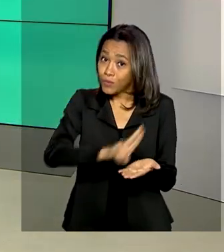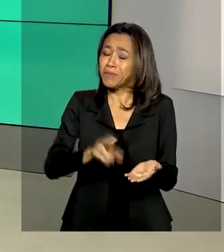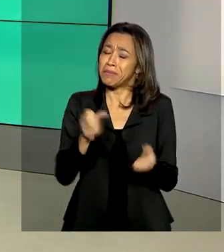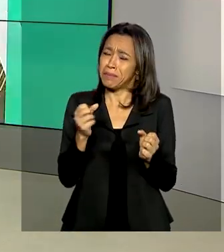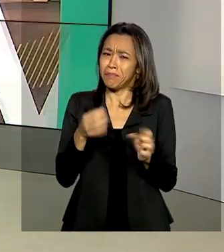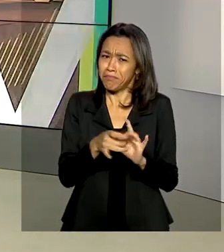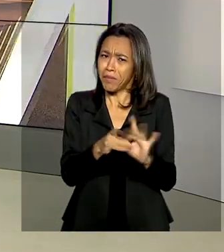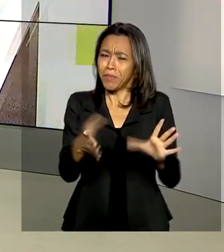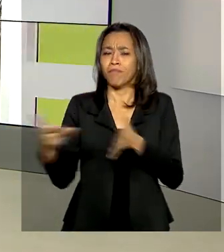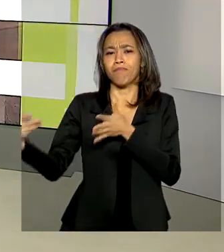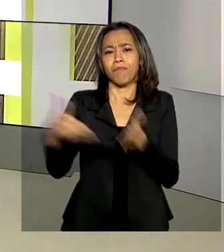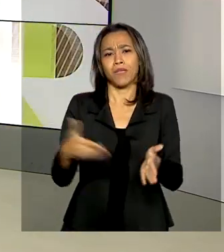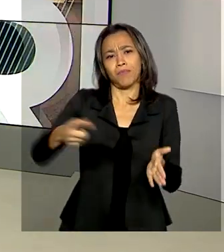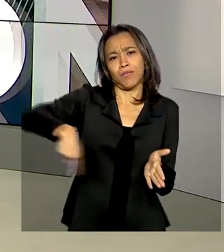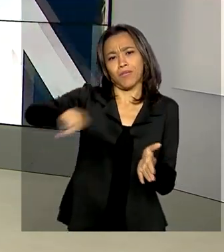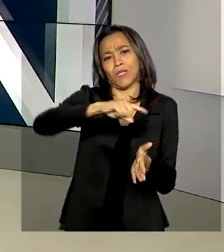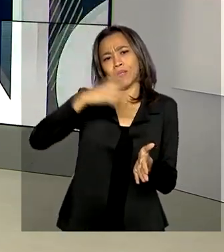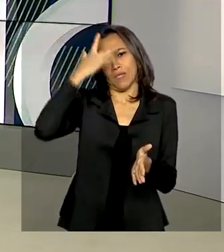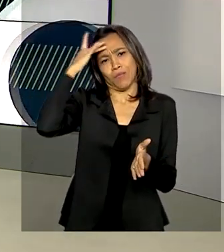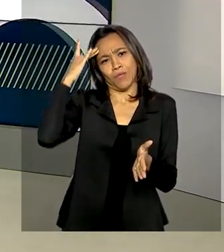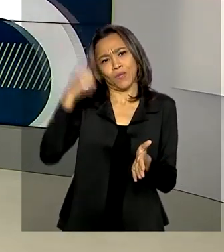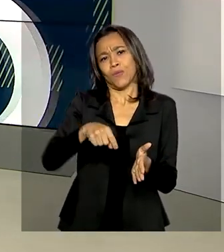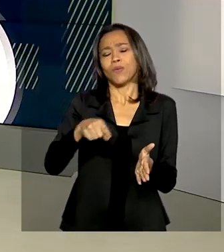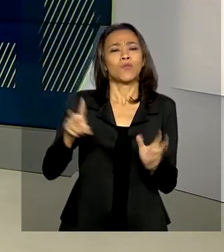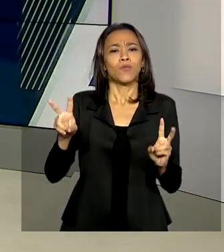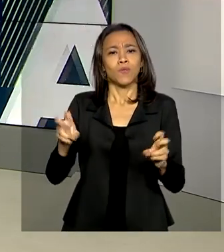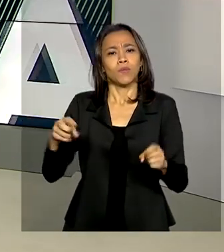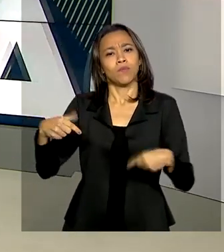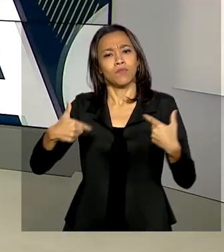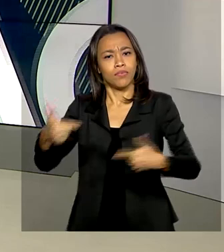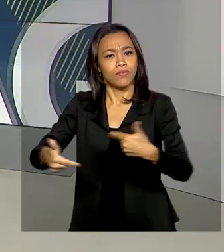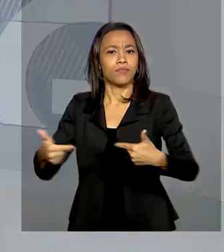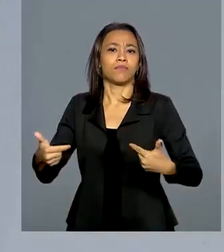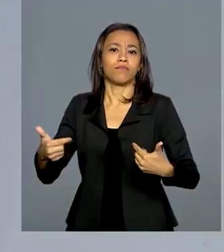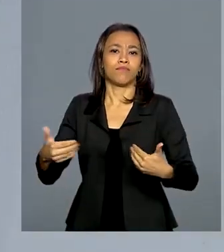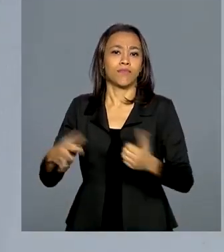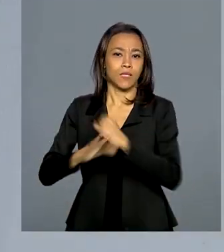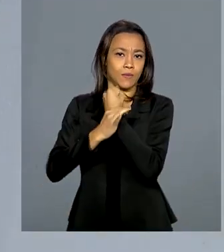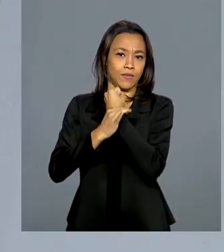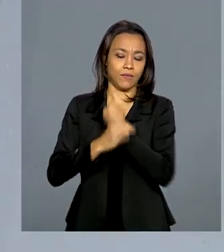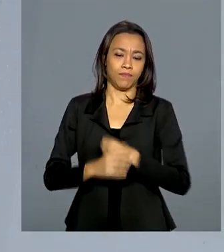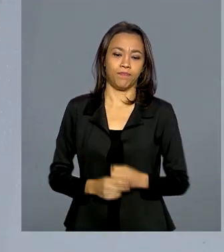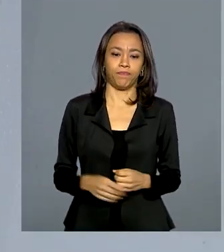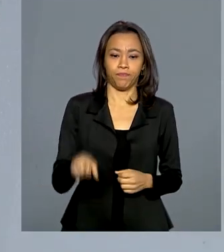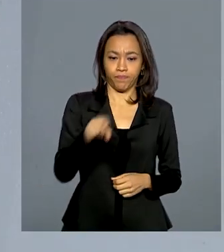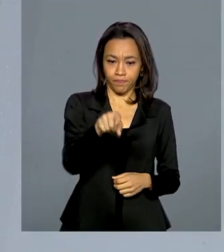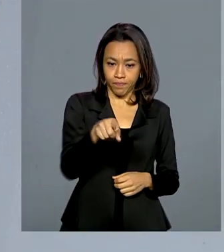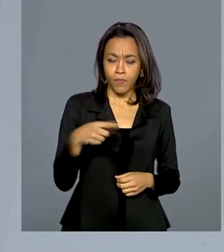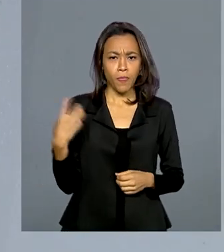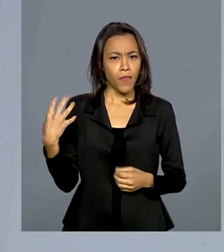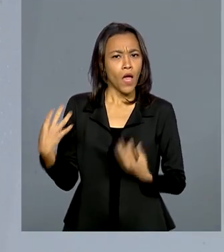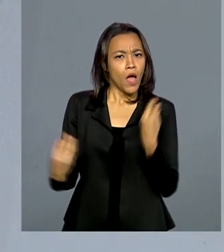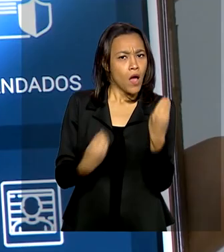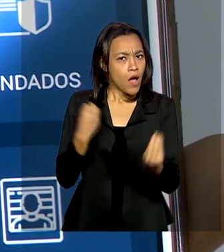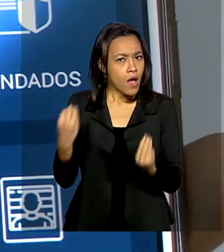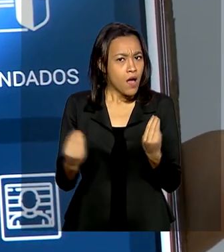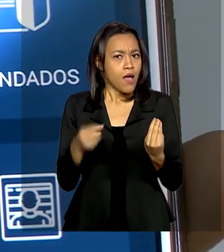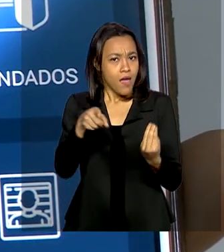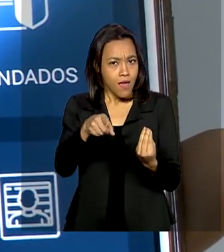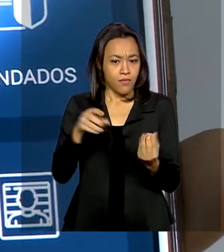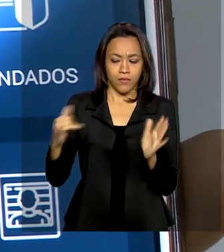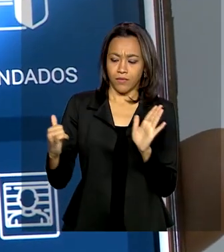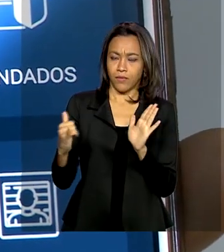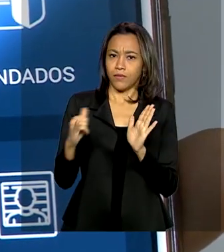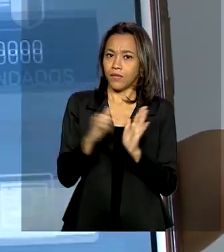participação das pessoas nas ações de segurança pública. O módulo de participação cidadã foi